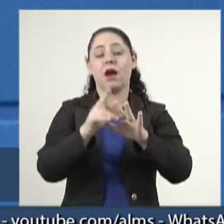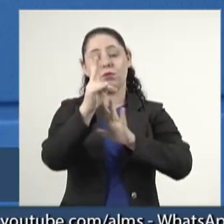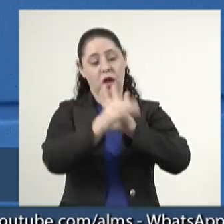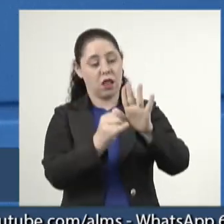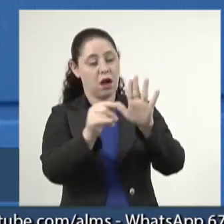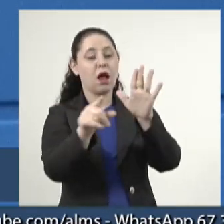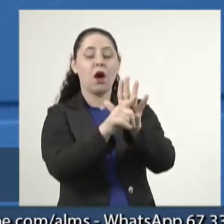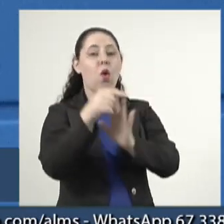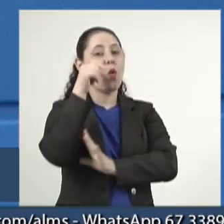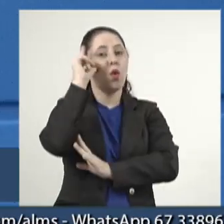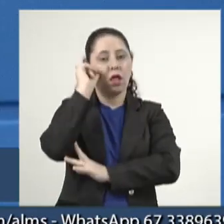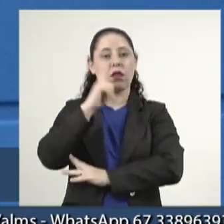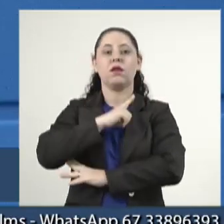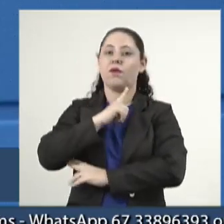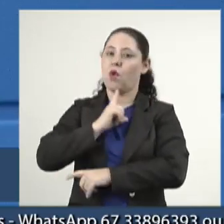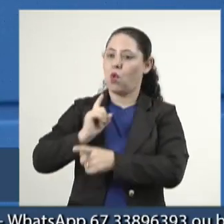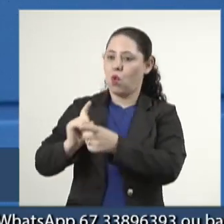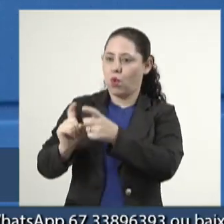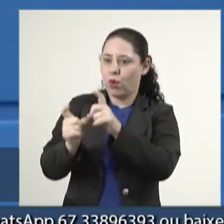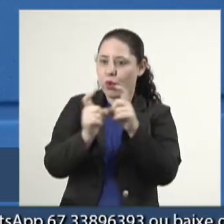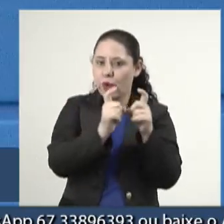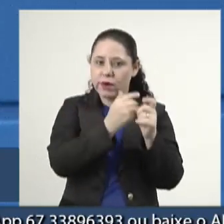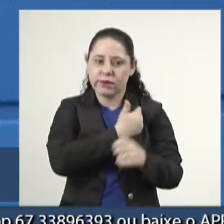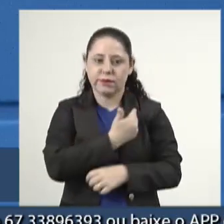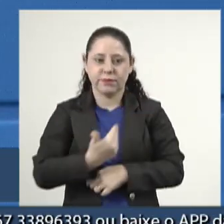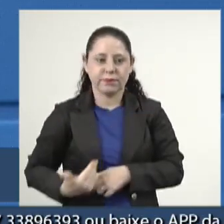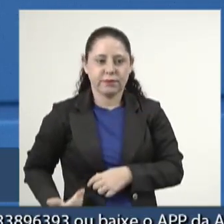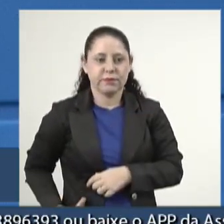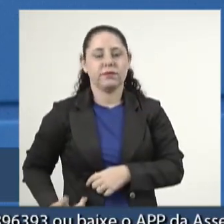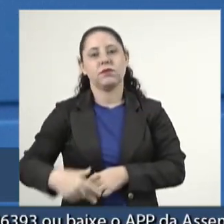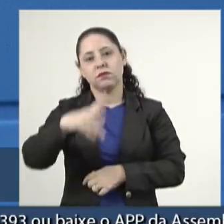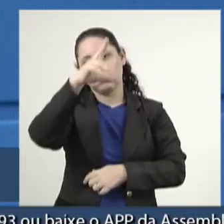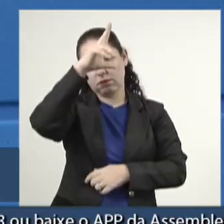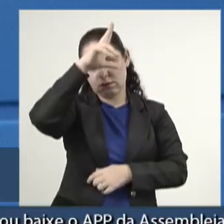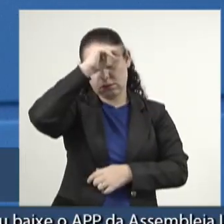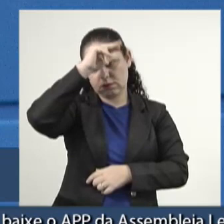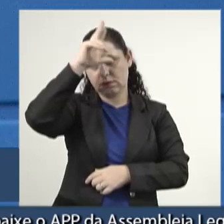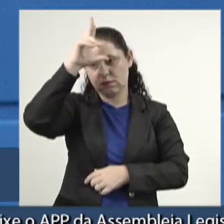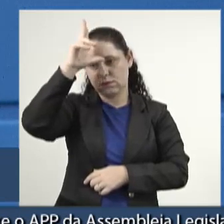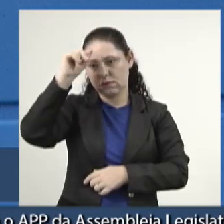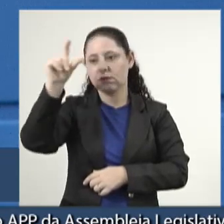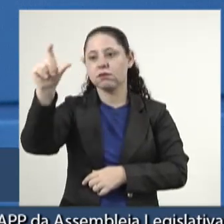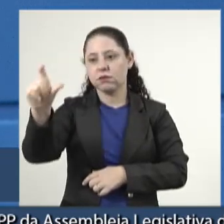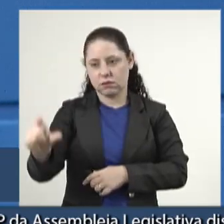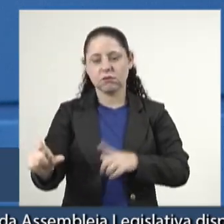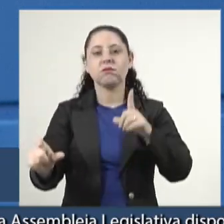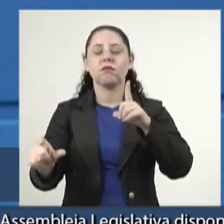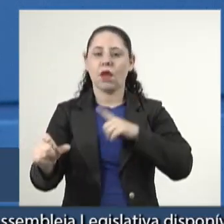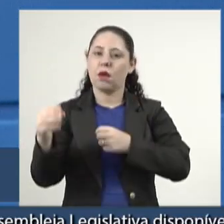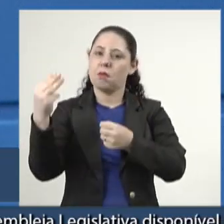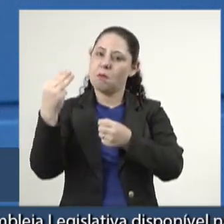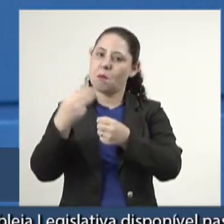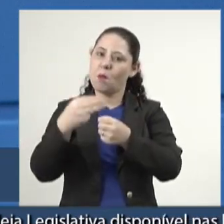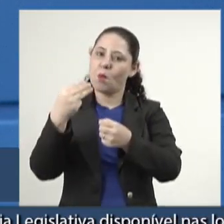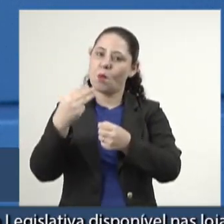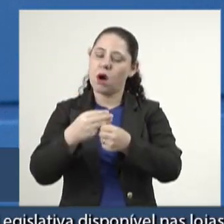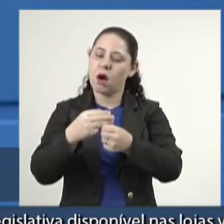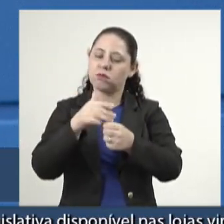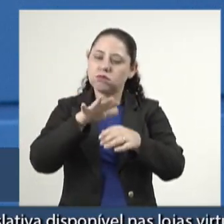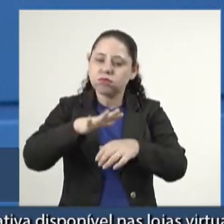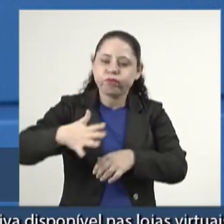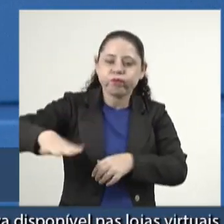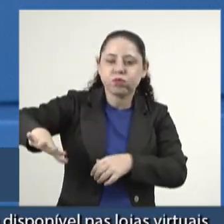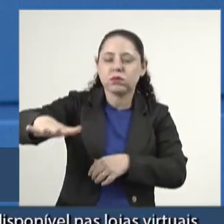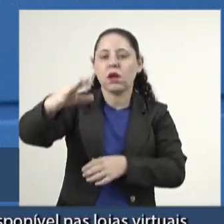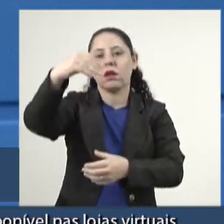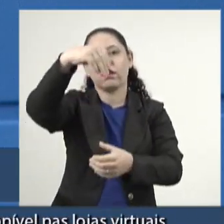ontem houve uma reunião do governador com os prefeitos que têm os seus municípios com área